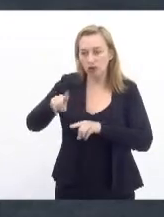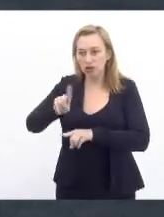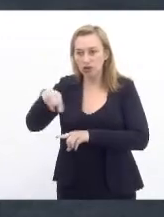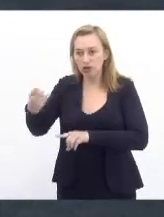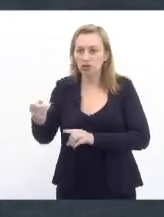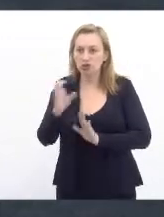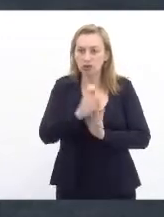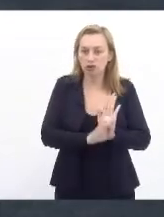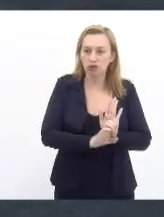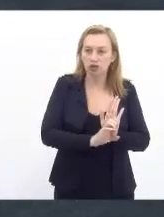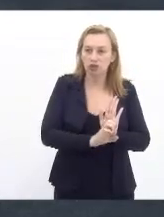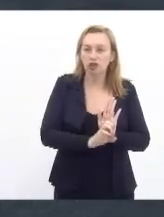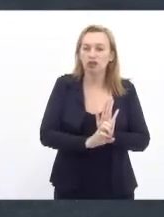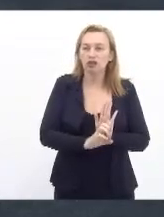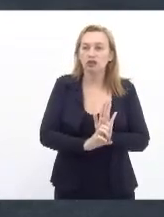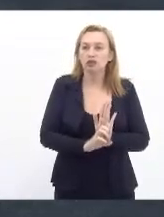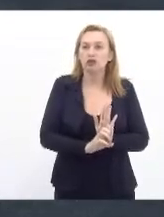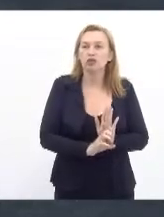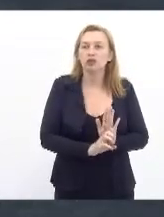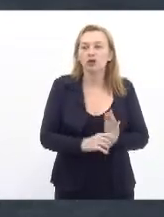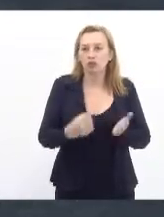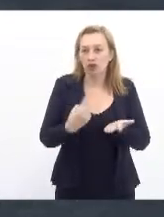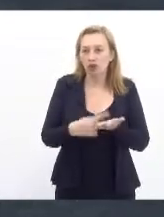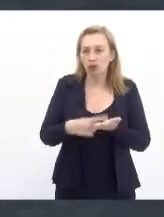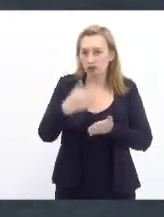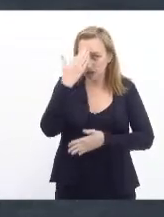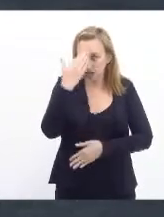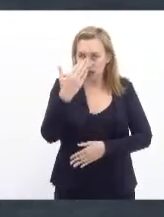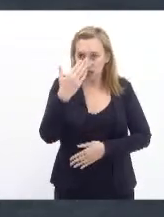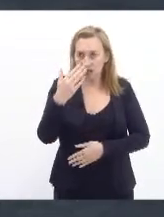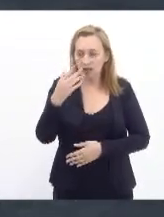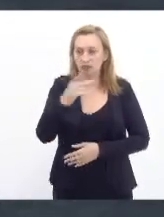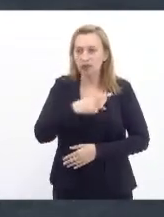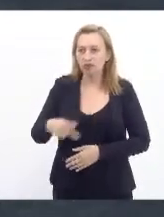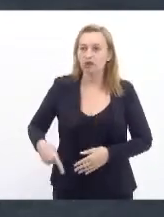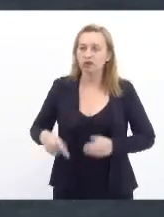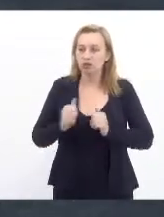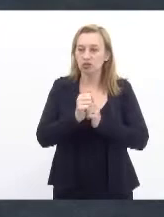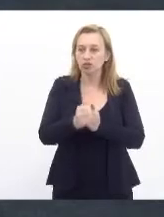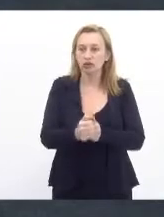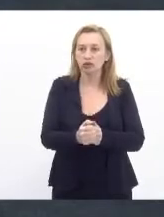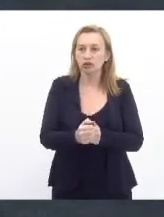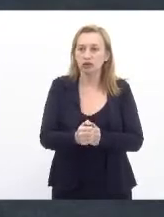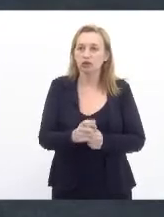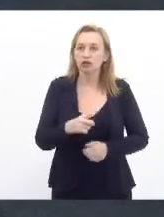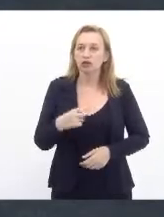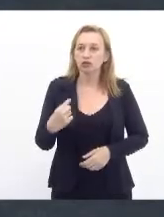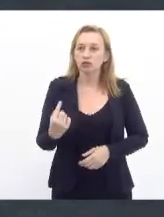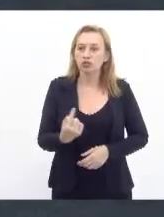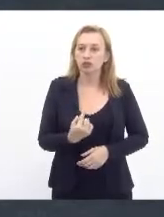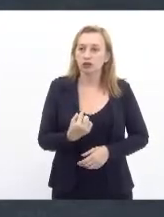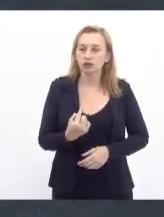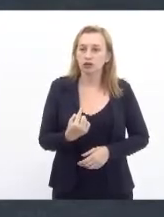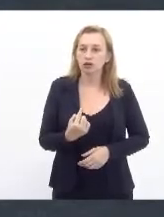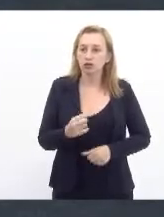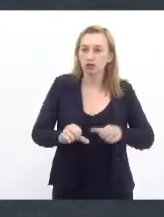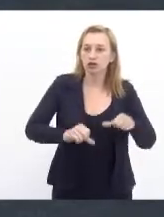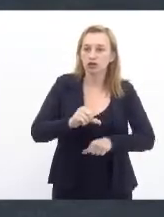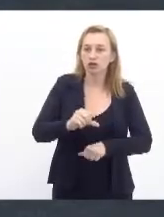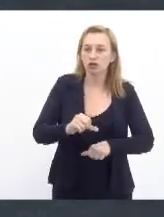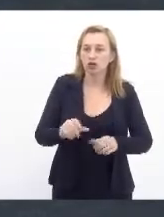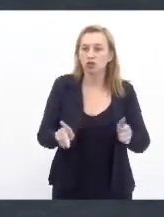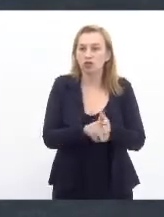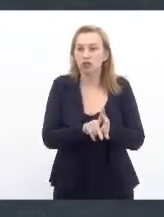demais emendas. E aí, valeu o acordo e agradecer a Vossa Excelência pela condução, para que nós não mais transformássemos o